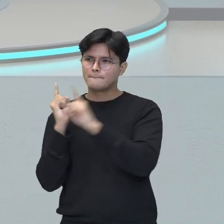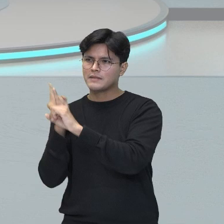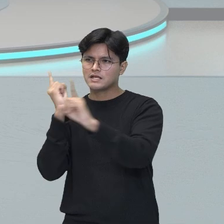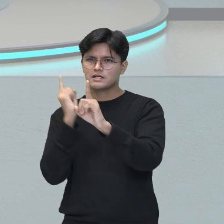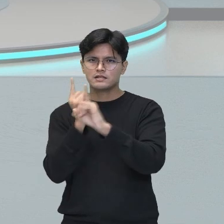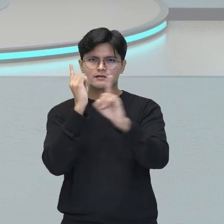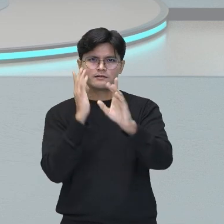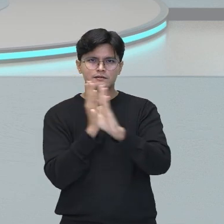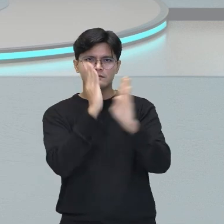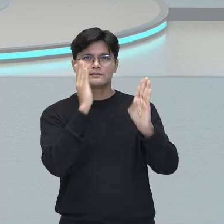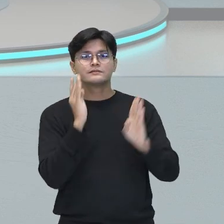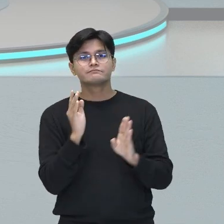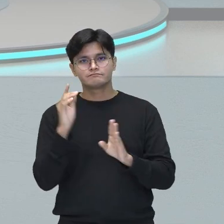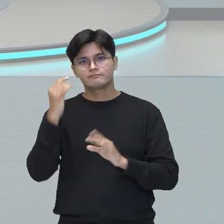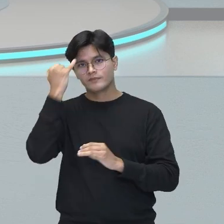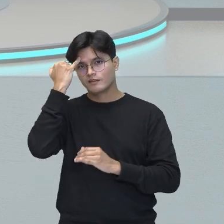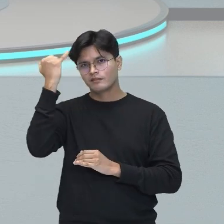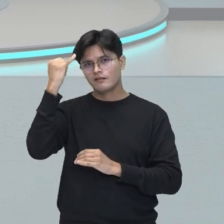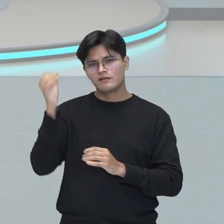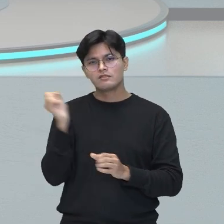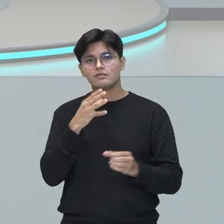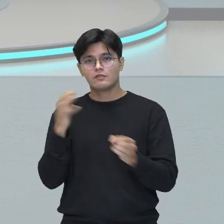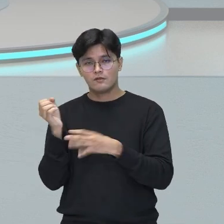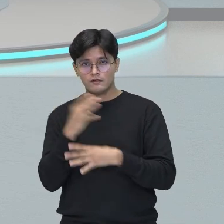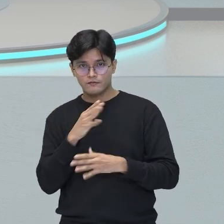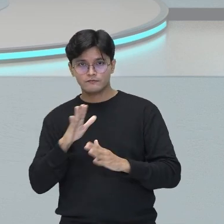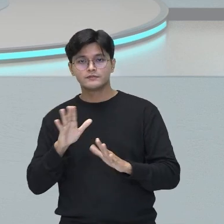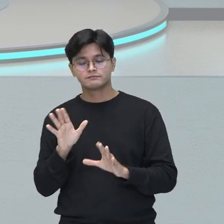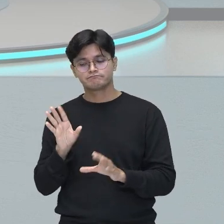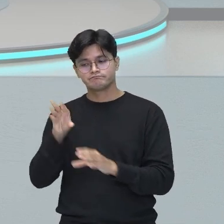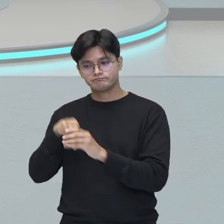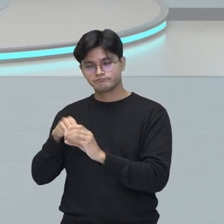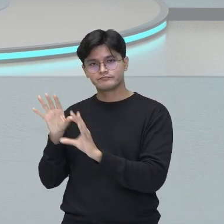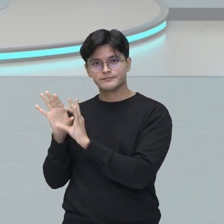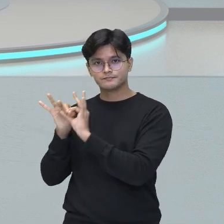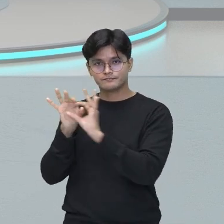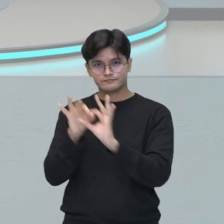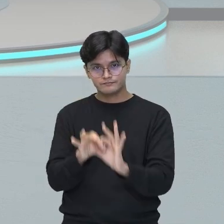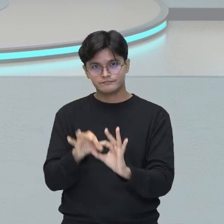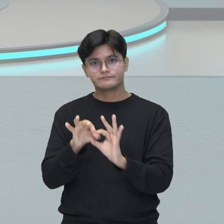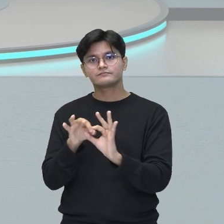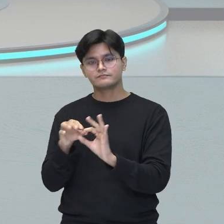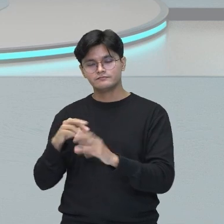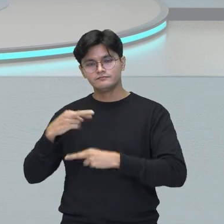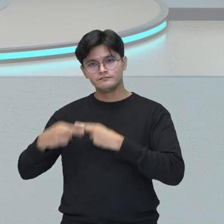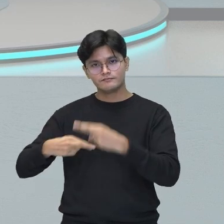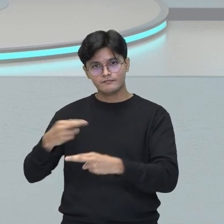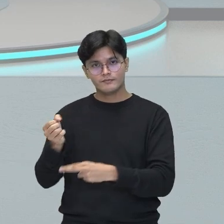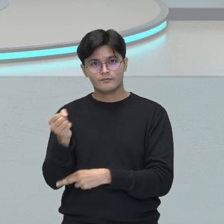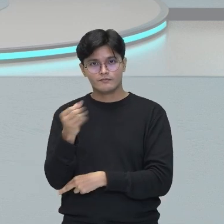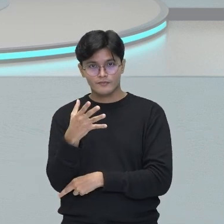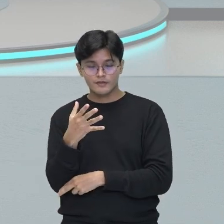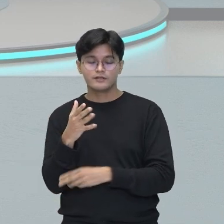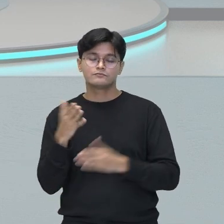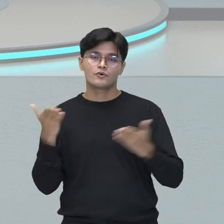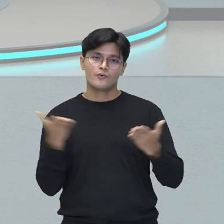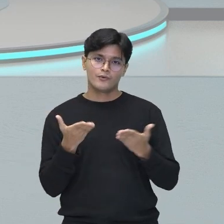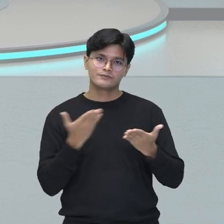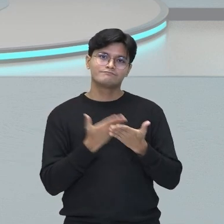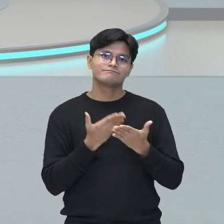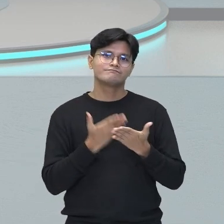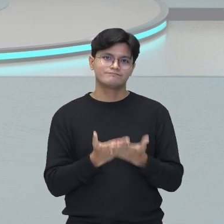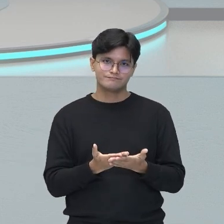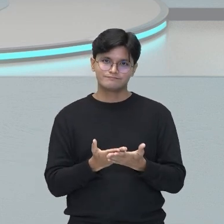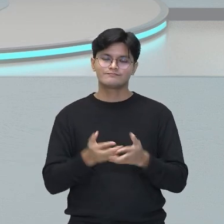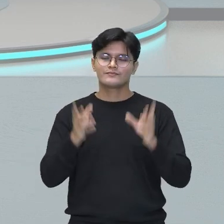ideias novas Então dentro do contexto do renascimento Então essa foi nossa aula de hoje espero que